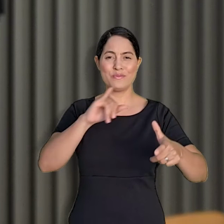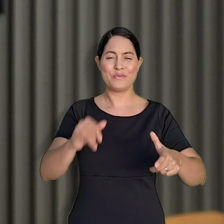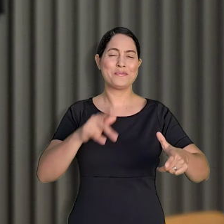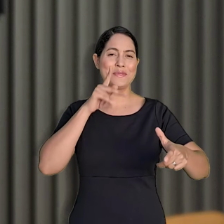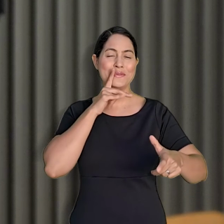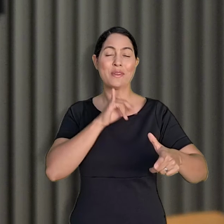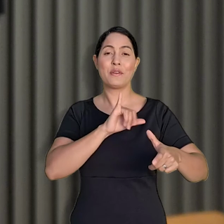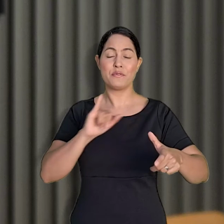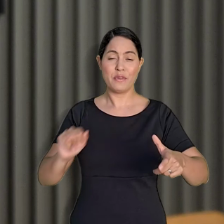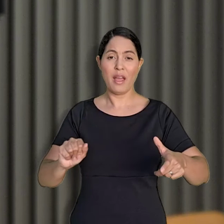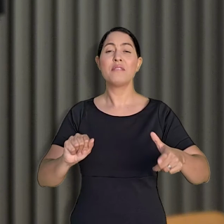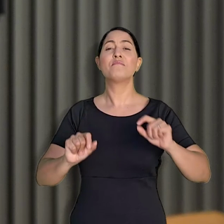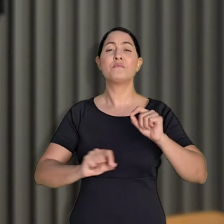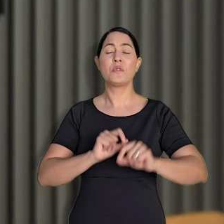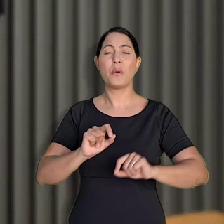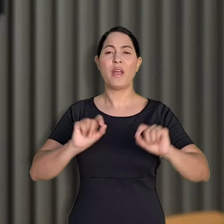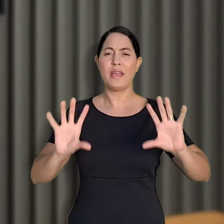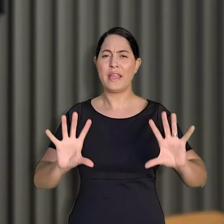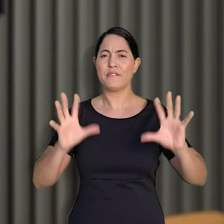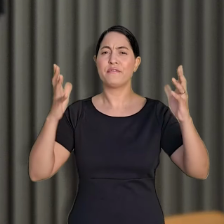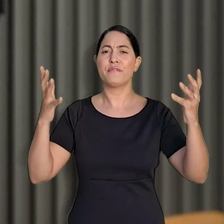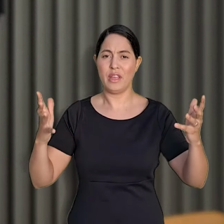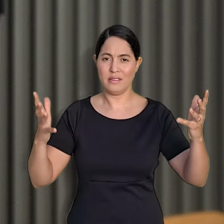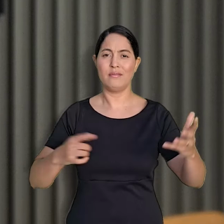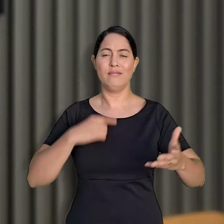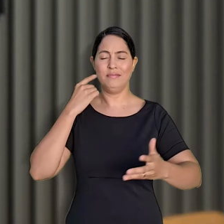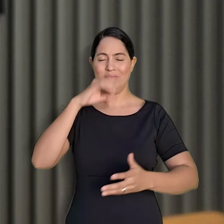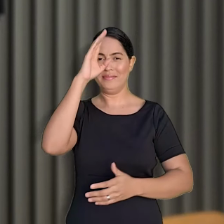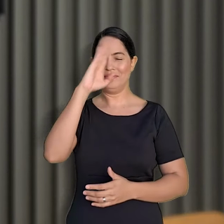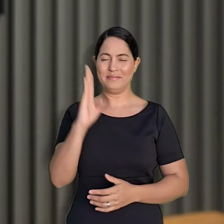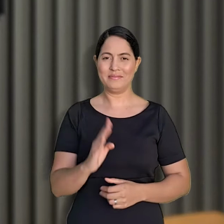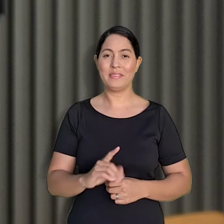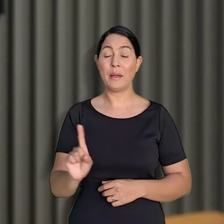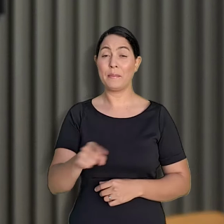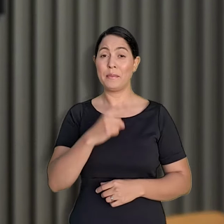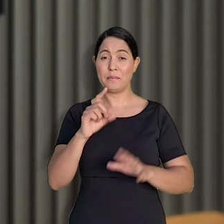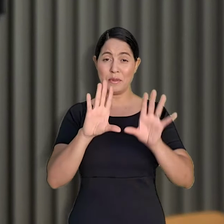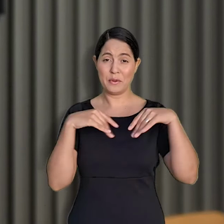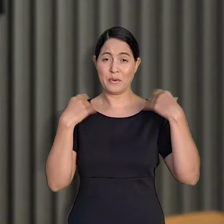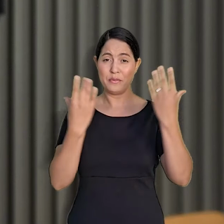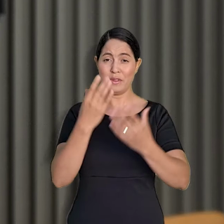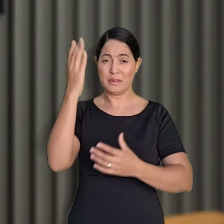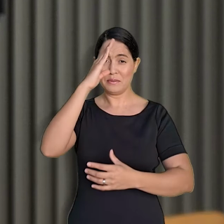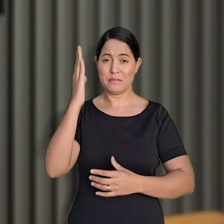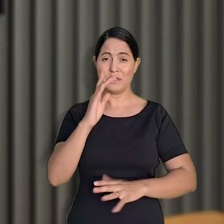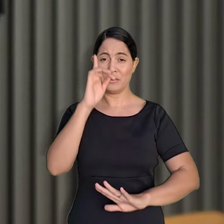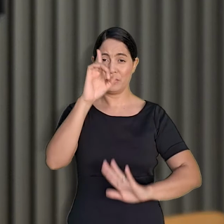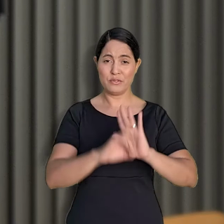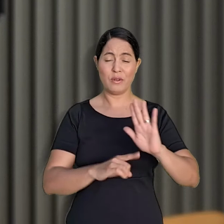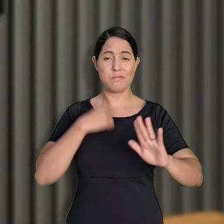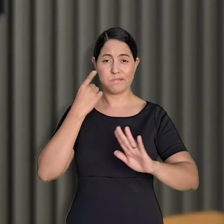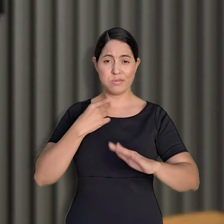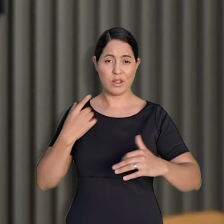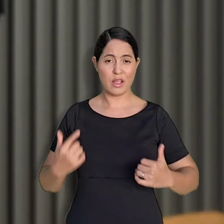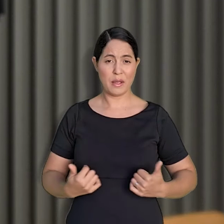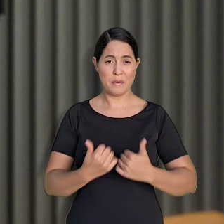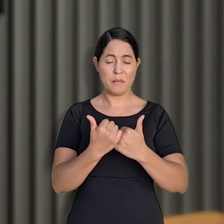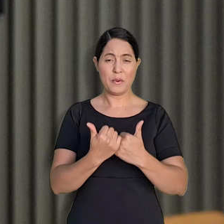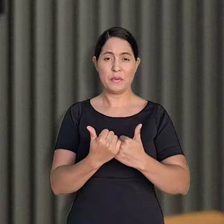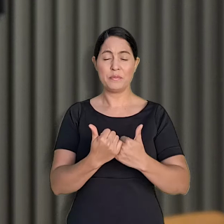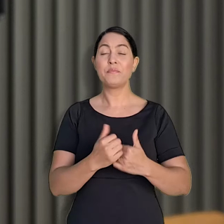mais importantes da história recente da advocacia brasileira. A primeira Conferência Nacional de Prerrogativas do